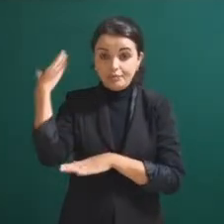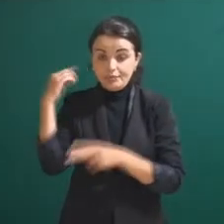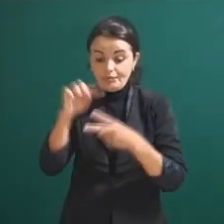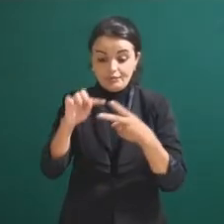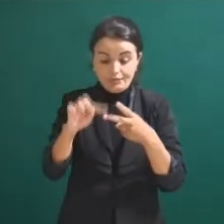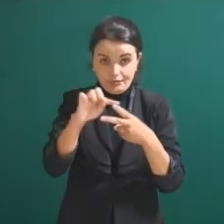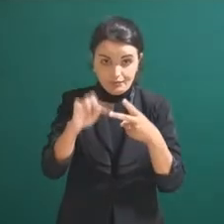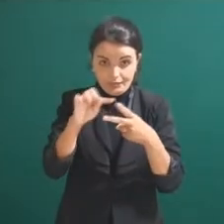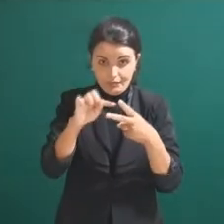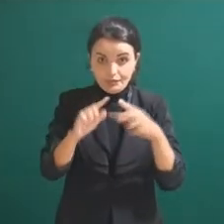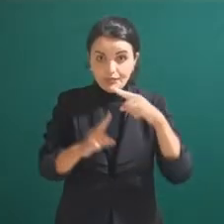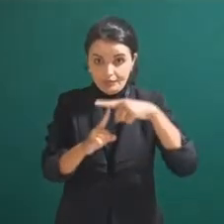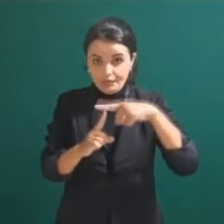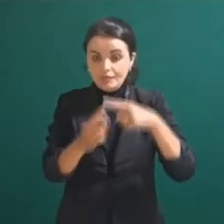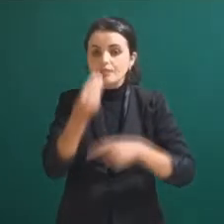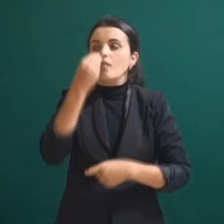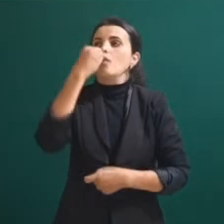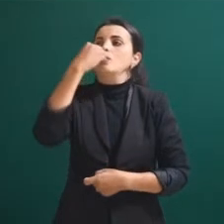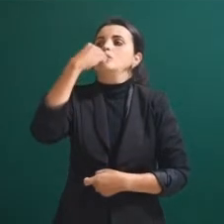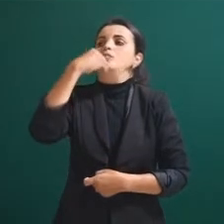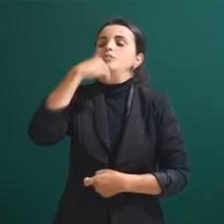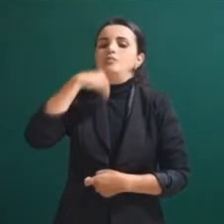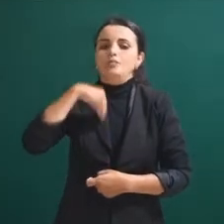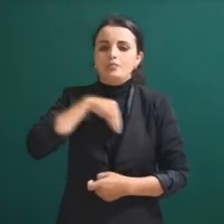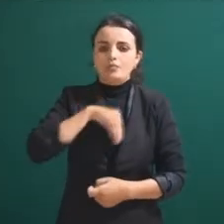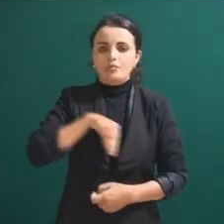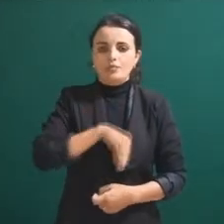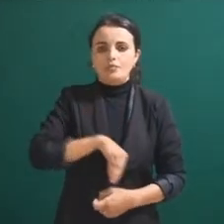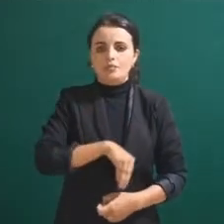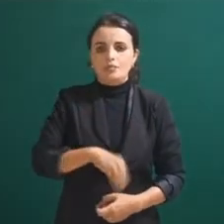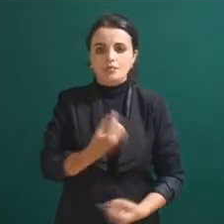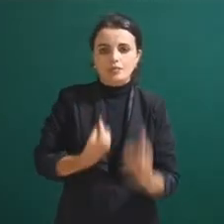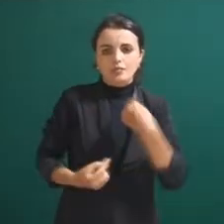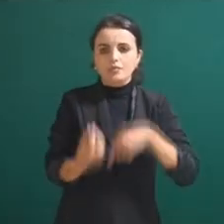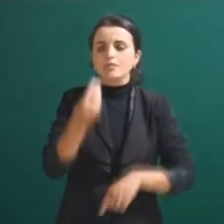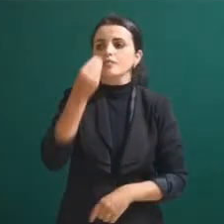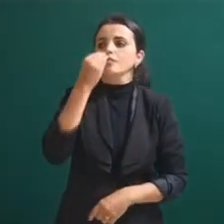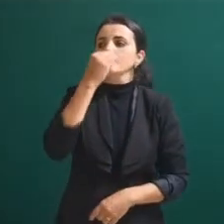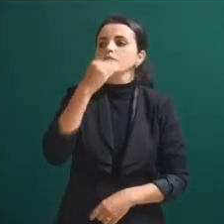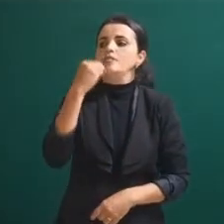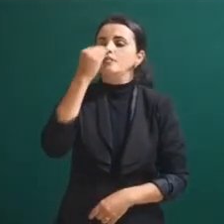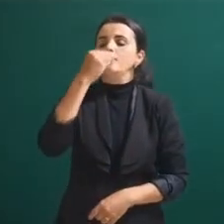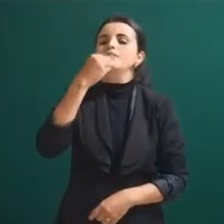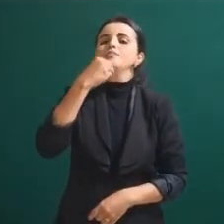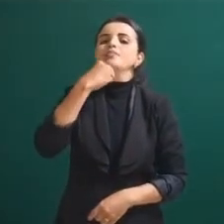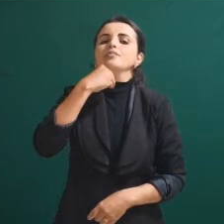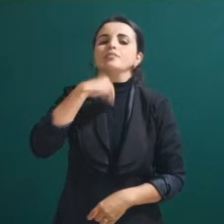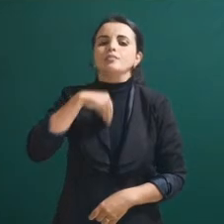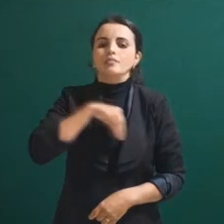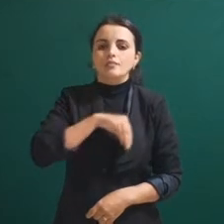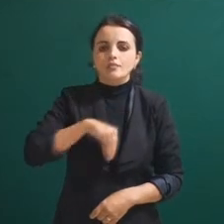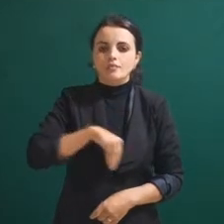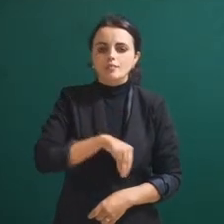aula passada a gente viu duas das quatro etapas do processo digestório, do sistema digestório, que foram os processos